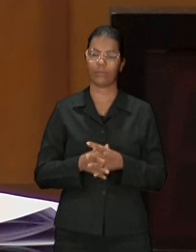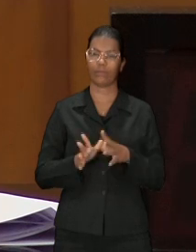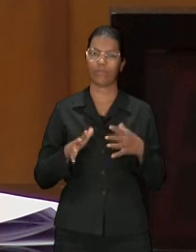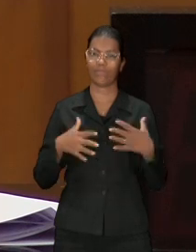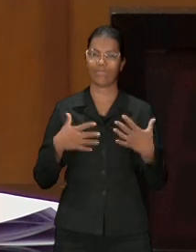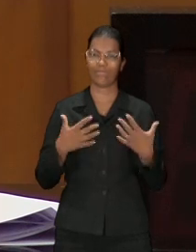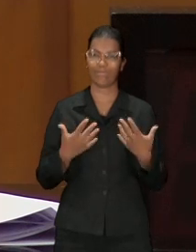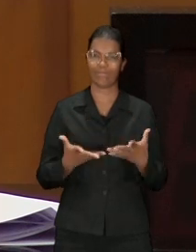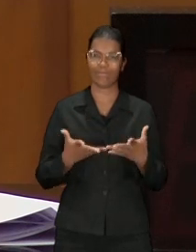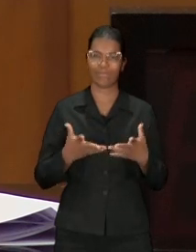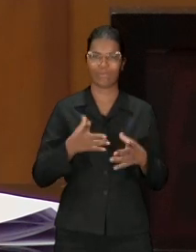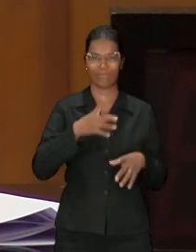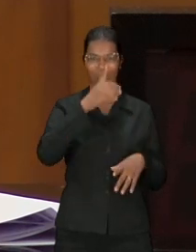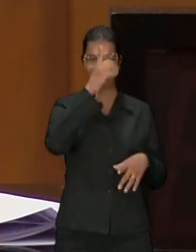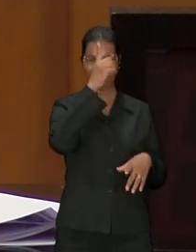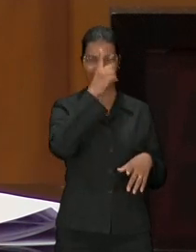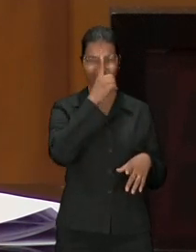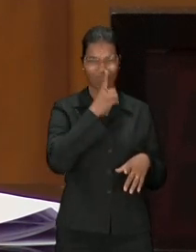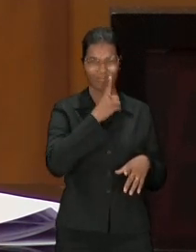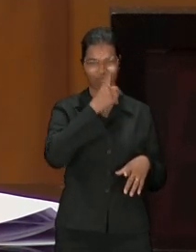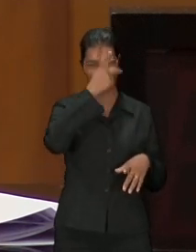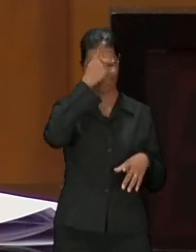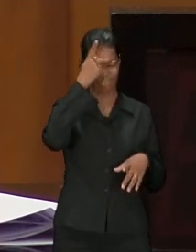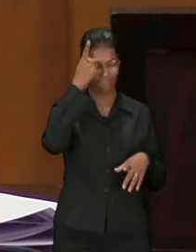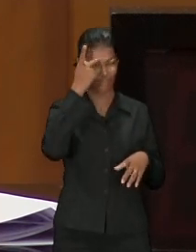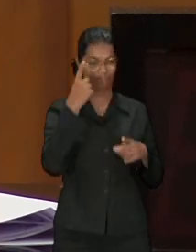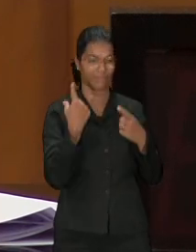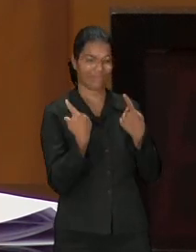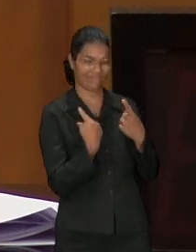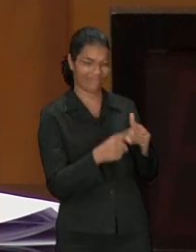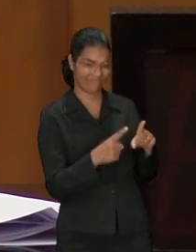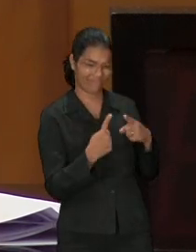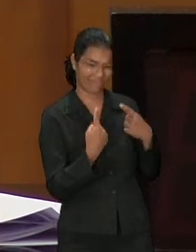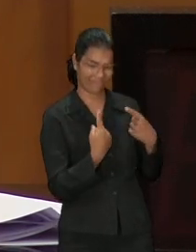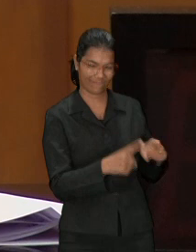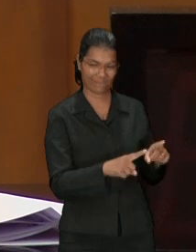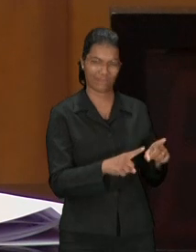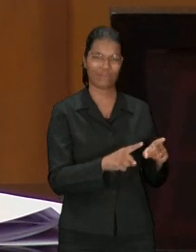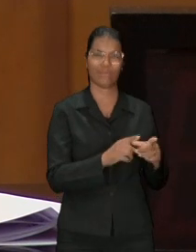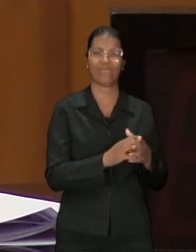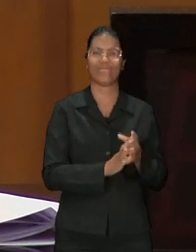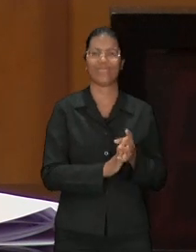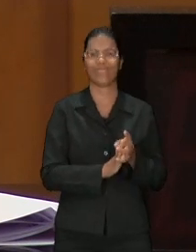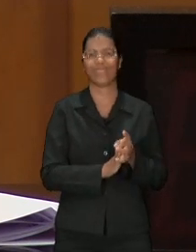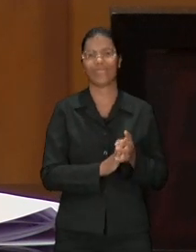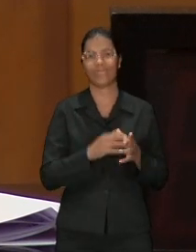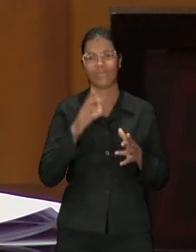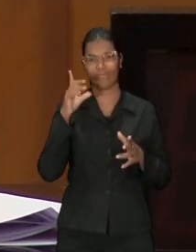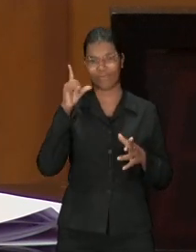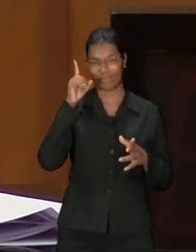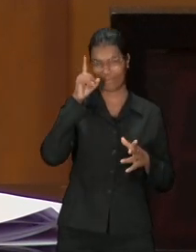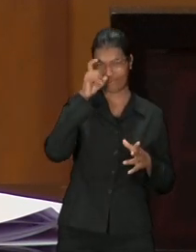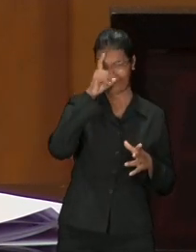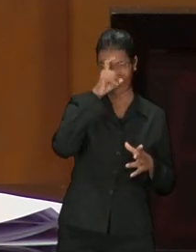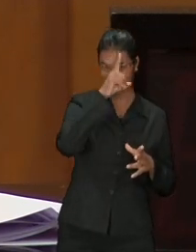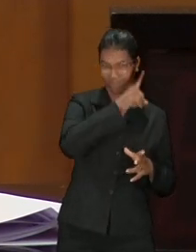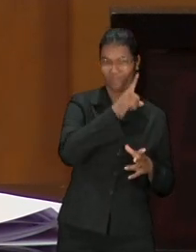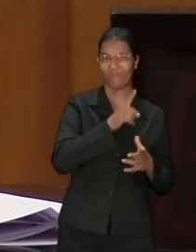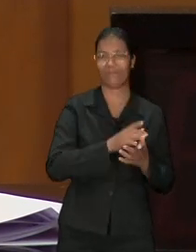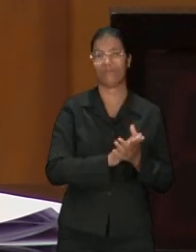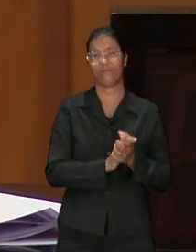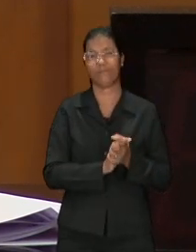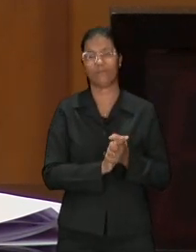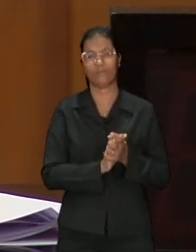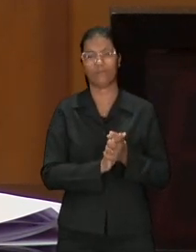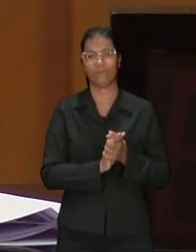aos direitos humanos e também por conta das inúmeras dificuldades e distorções